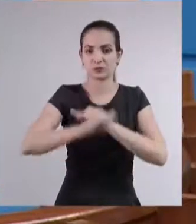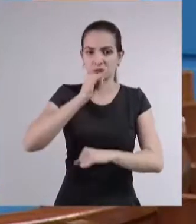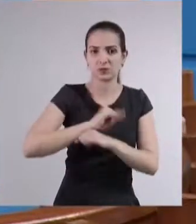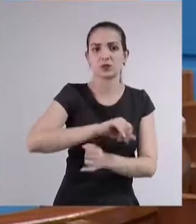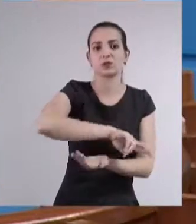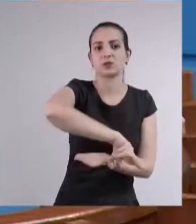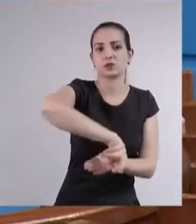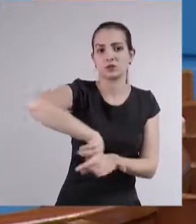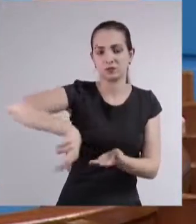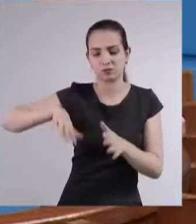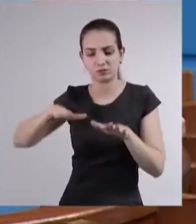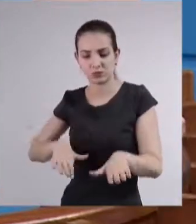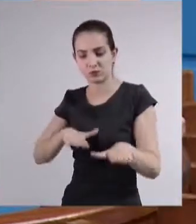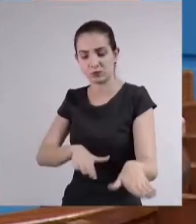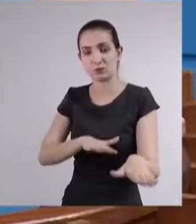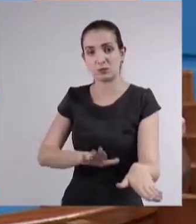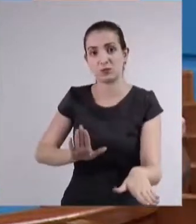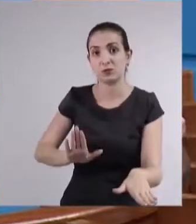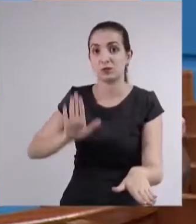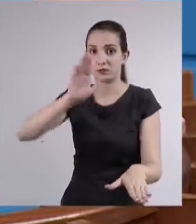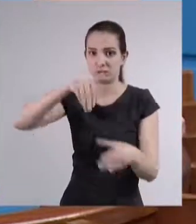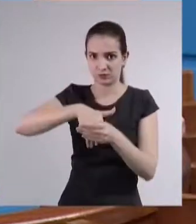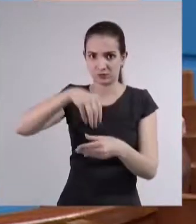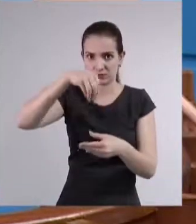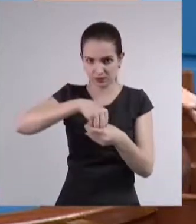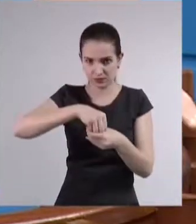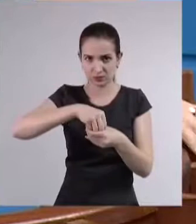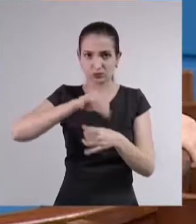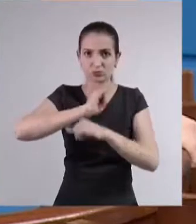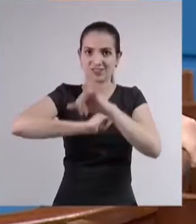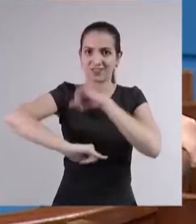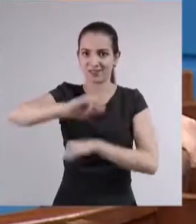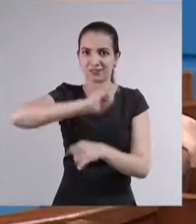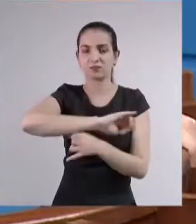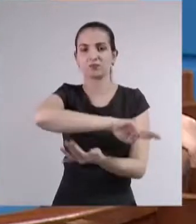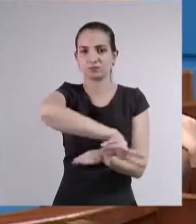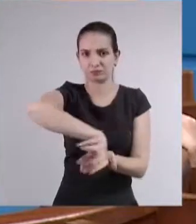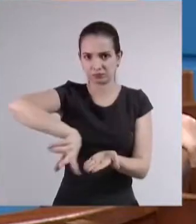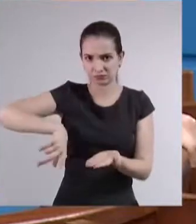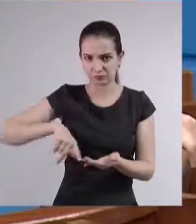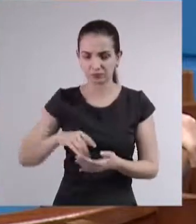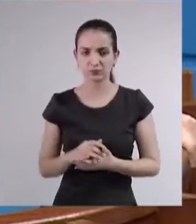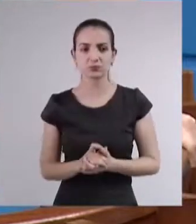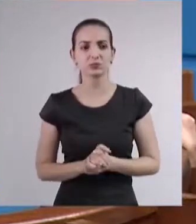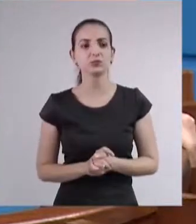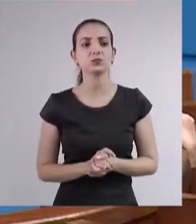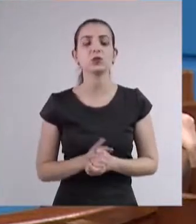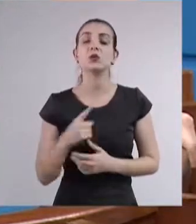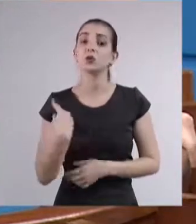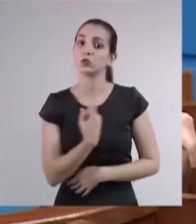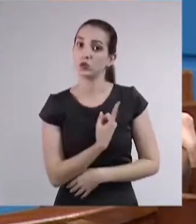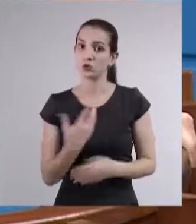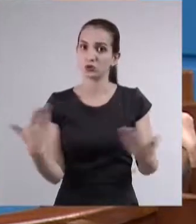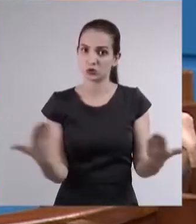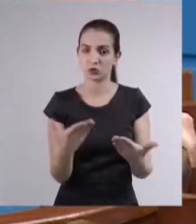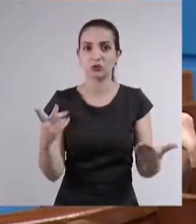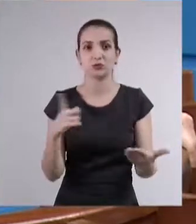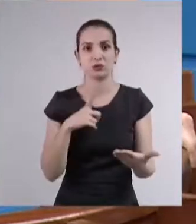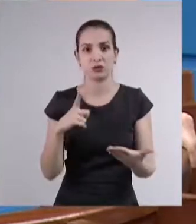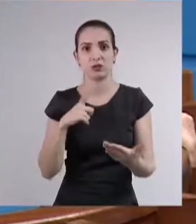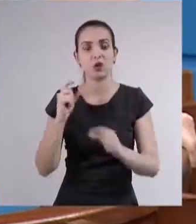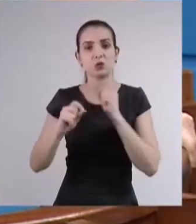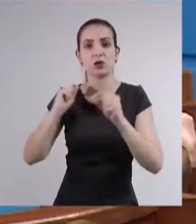campanha pela internet, a gente tem hoje uma